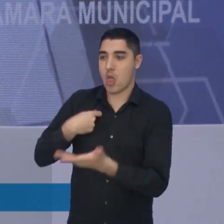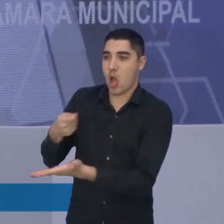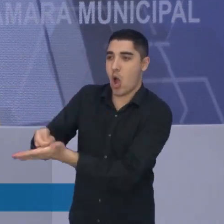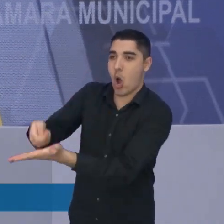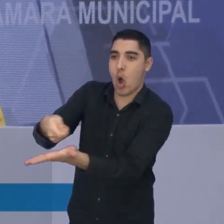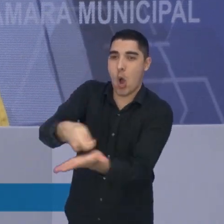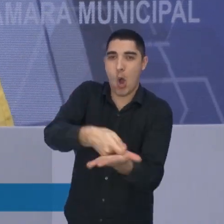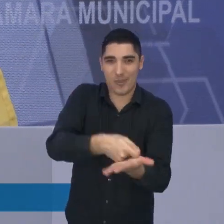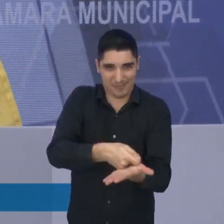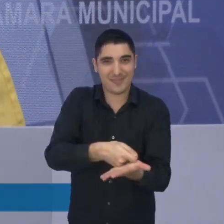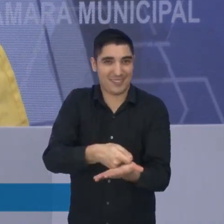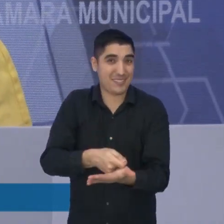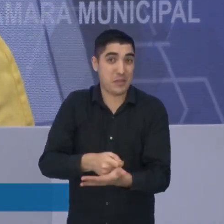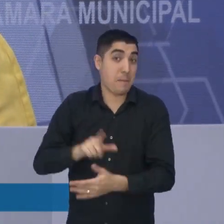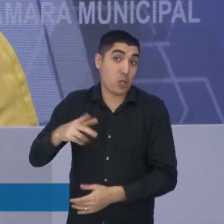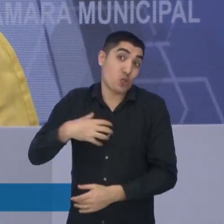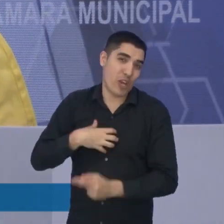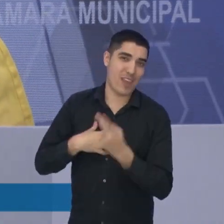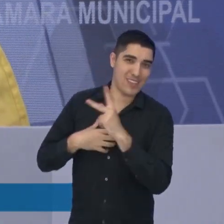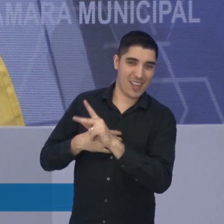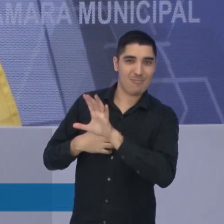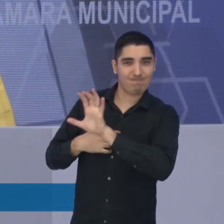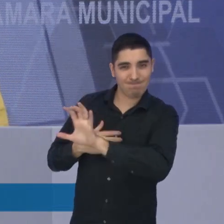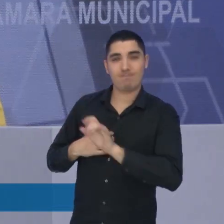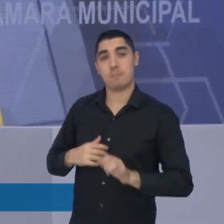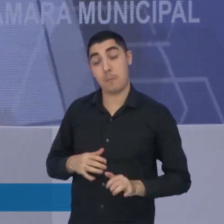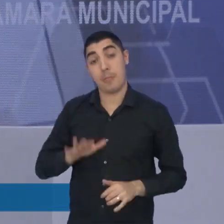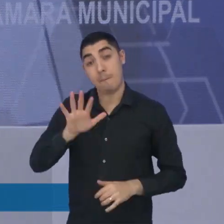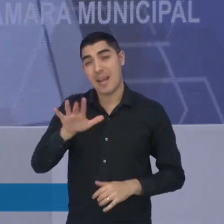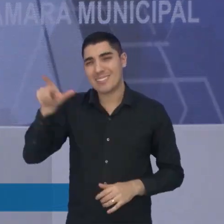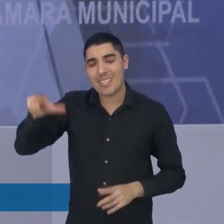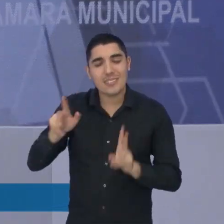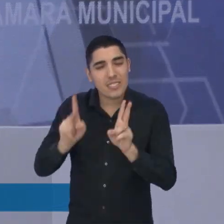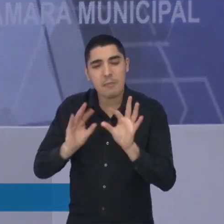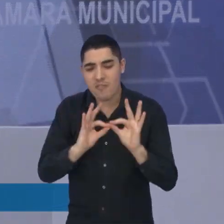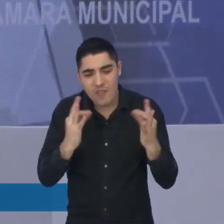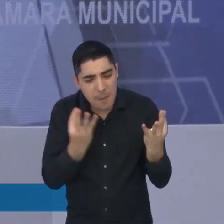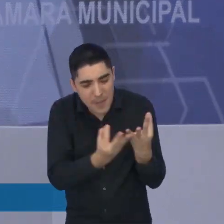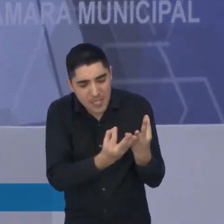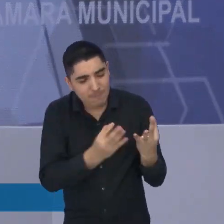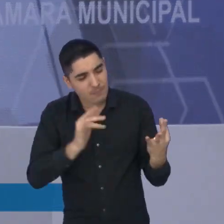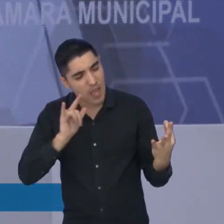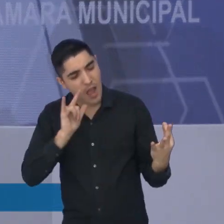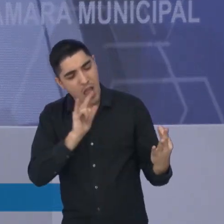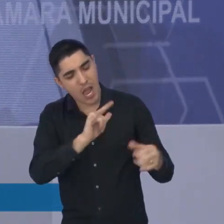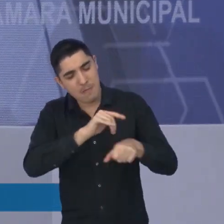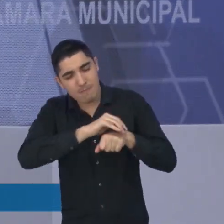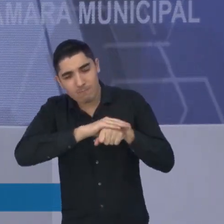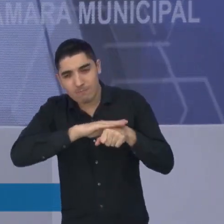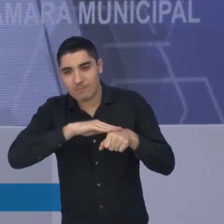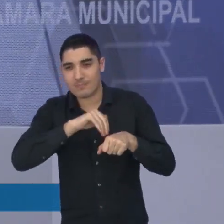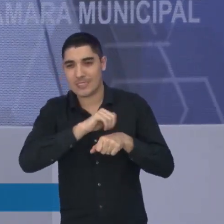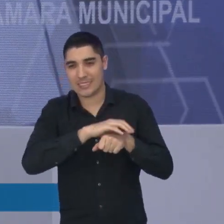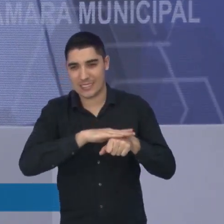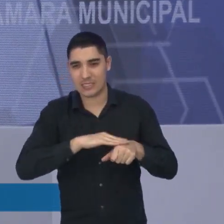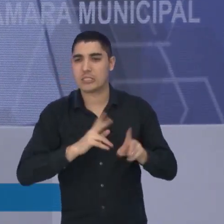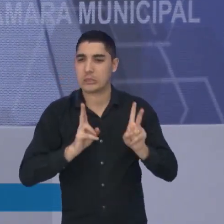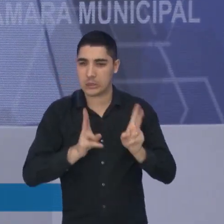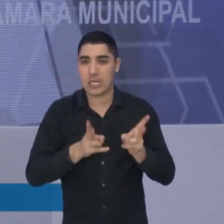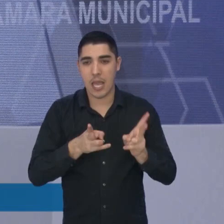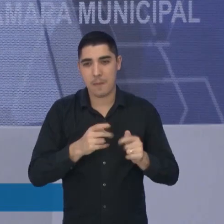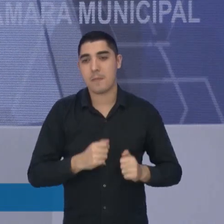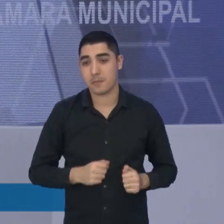sim. E, sobretudo, aquele carinho pela família, né? Ou seja, não vou repetir novamente os nomes,